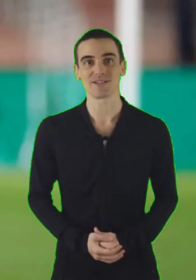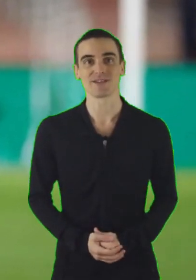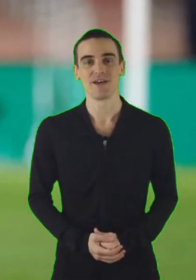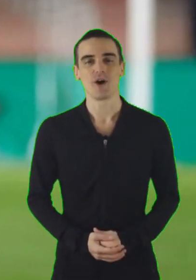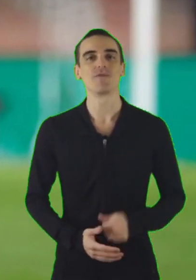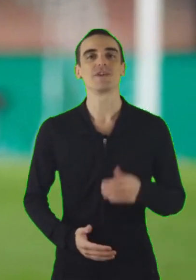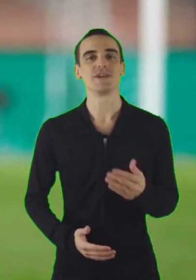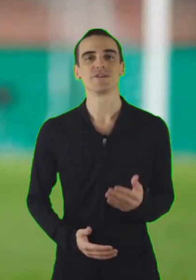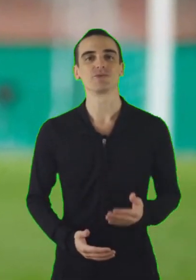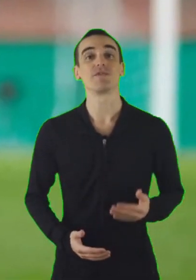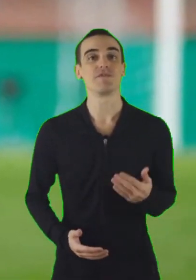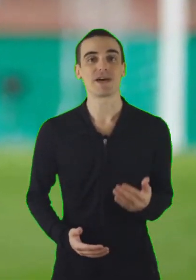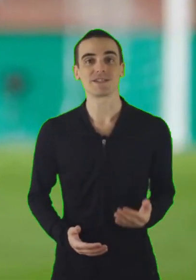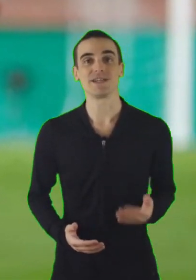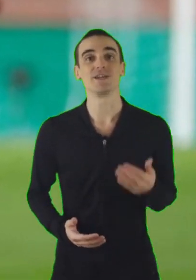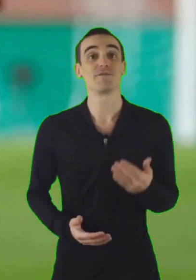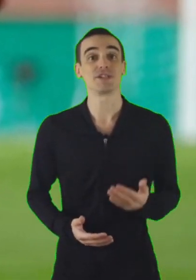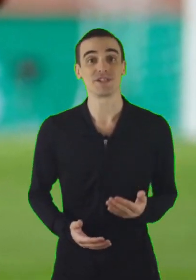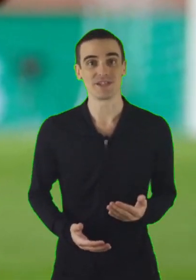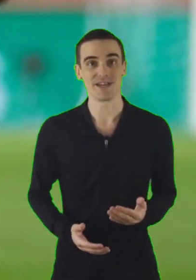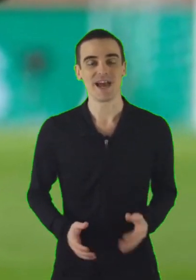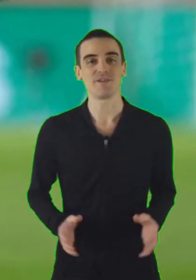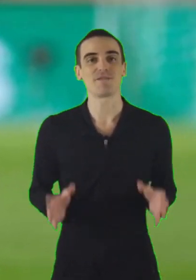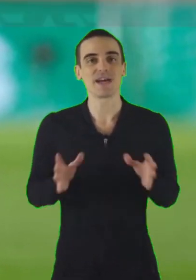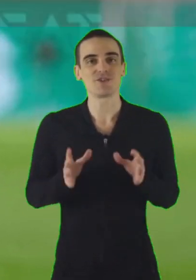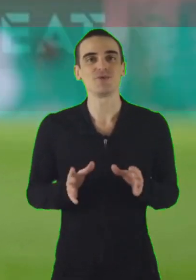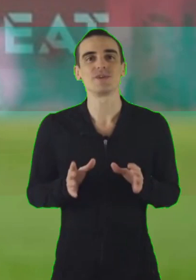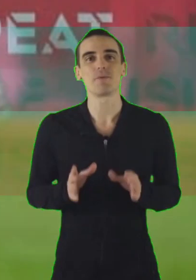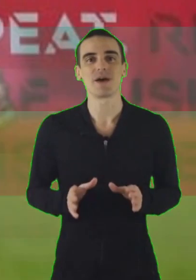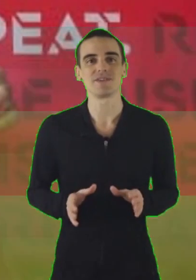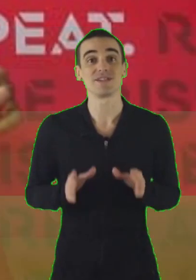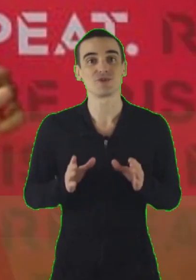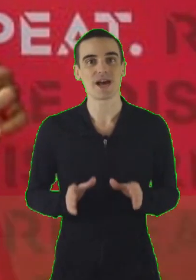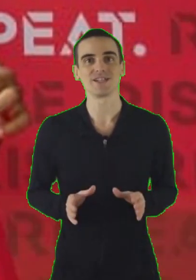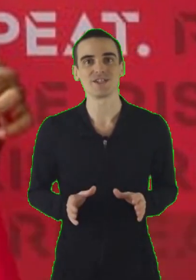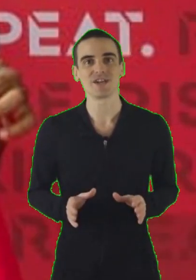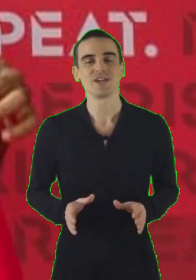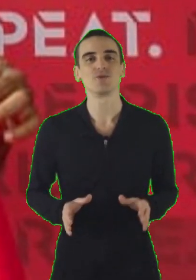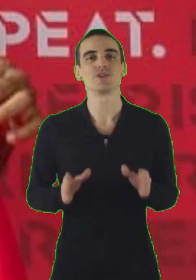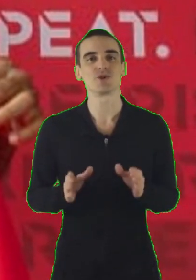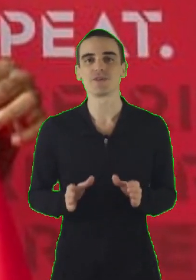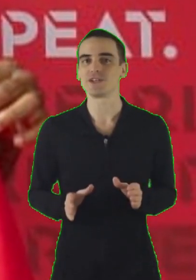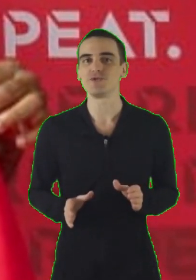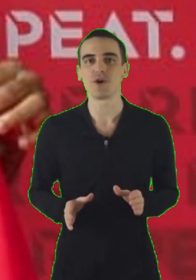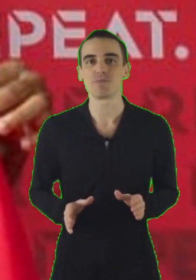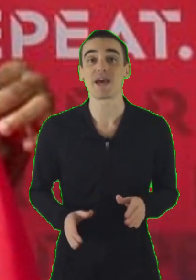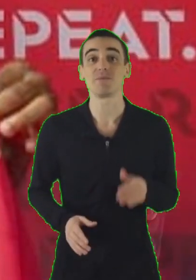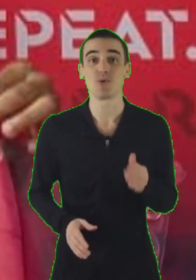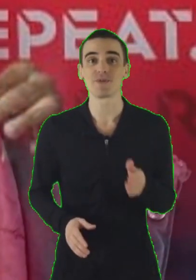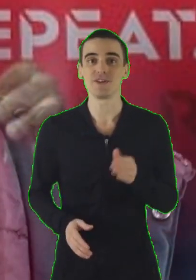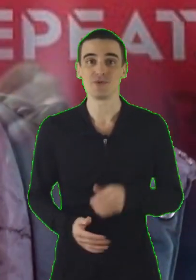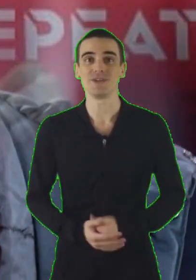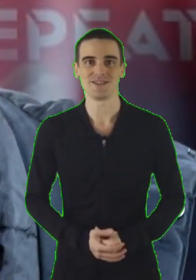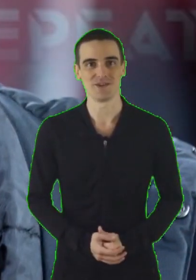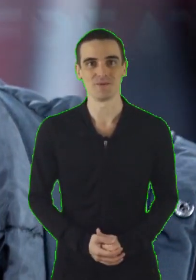do Cruzeiro demonstrou recentemente seu interesse em trazer o meio-campista Jean Lucas, que atualmente se encontra na reserva do Mônaco da França. Com o